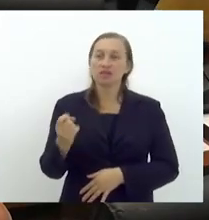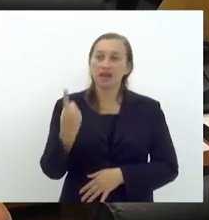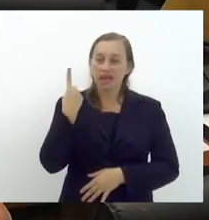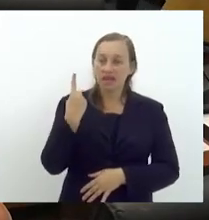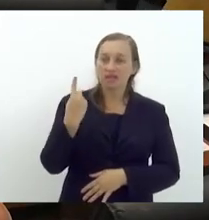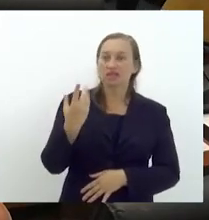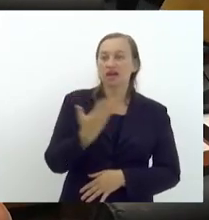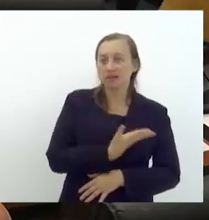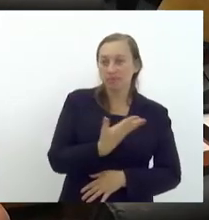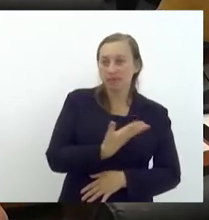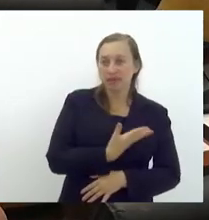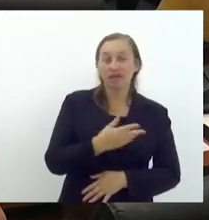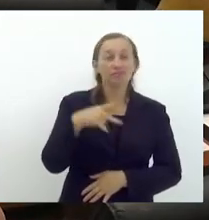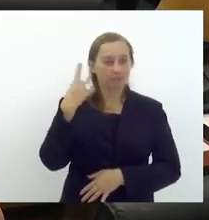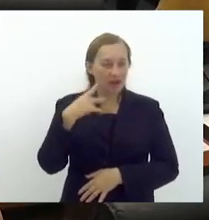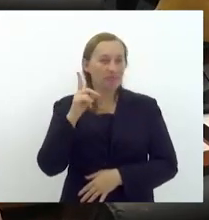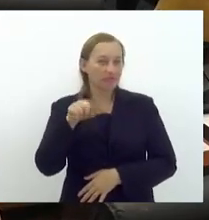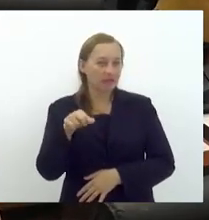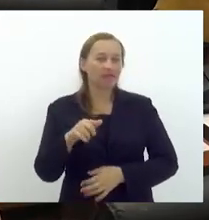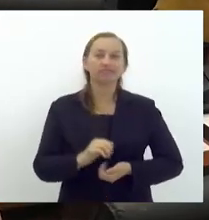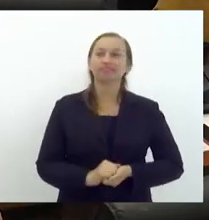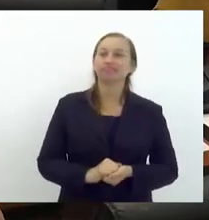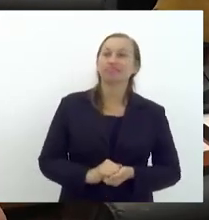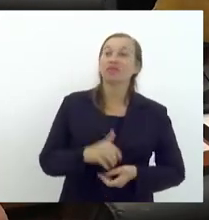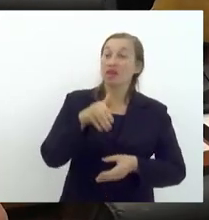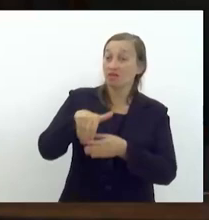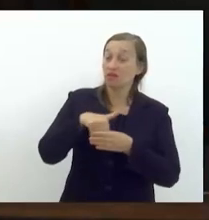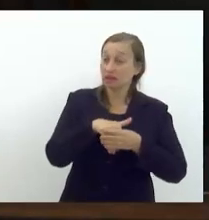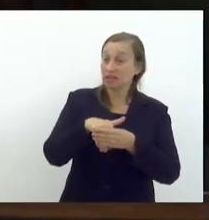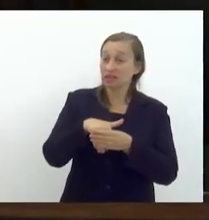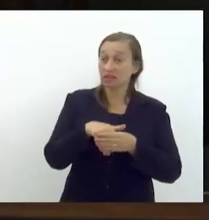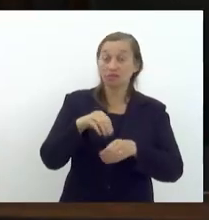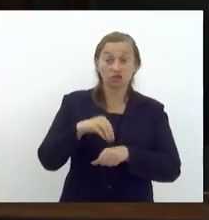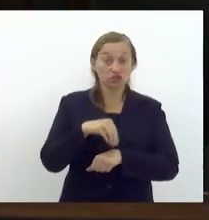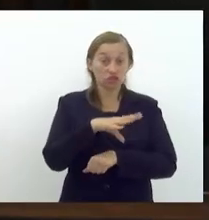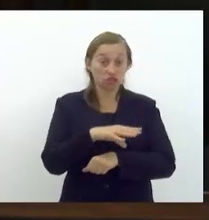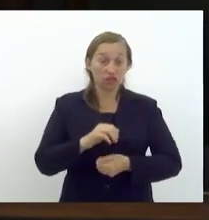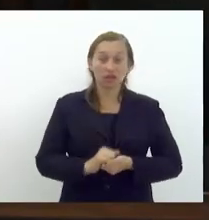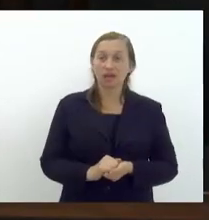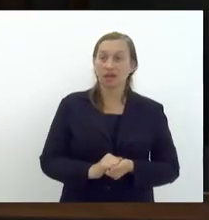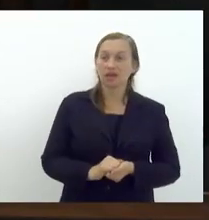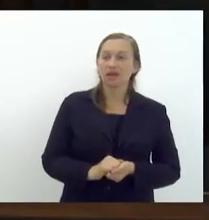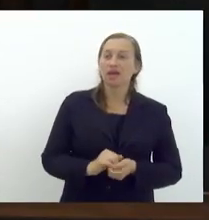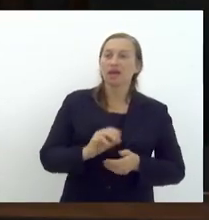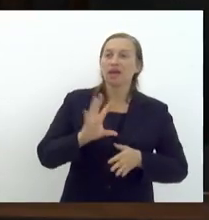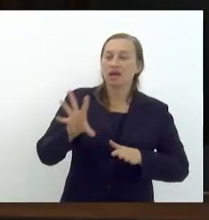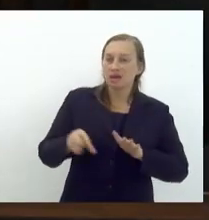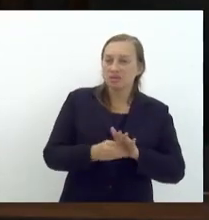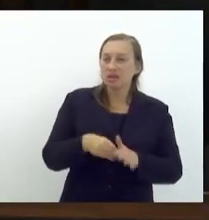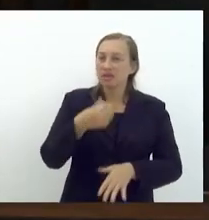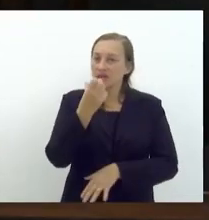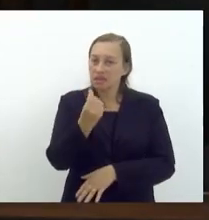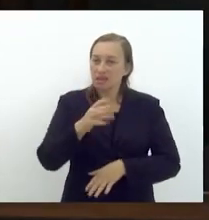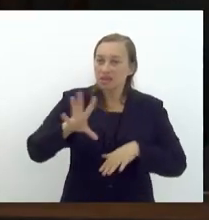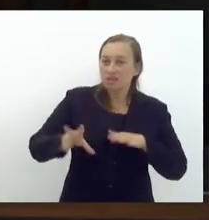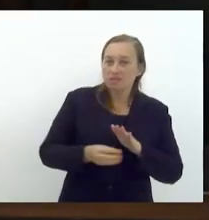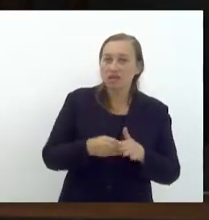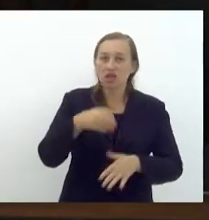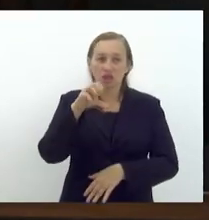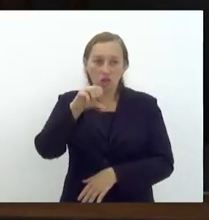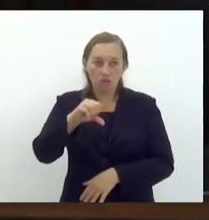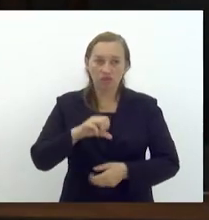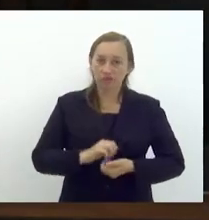Parlamento né em votação destaques a emenda 6 emenda 9